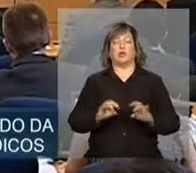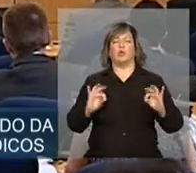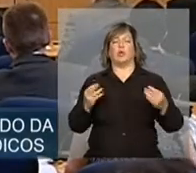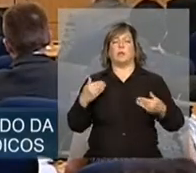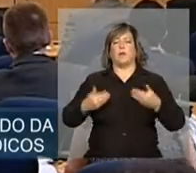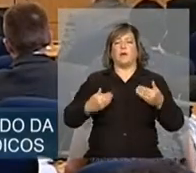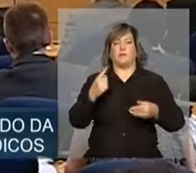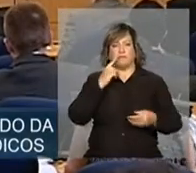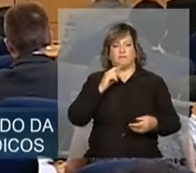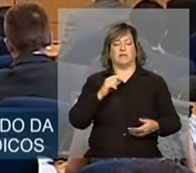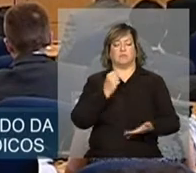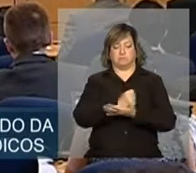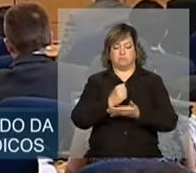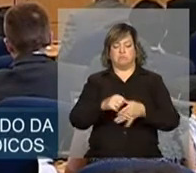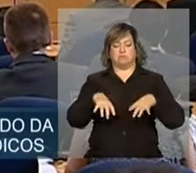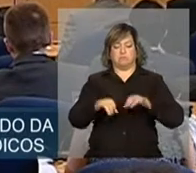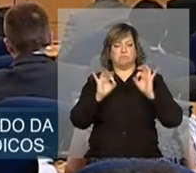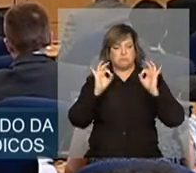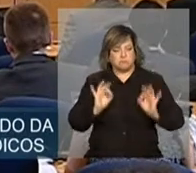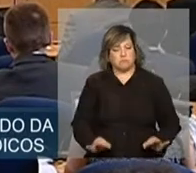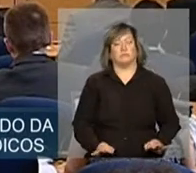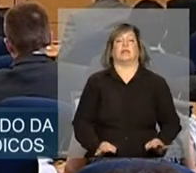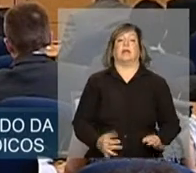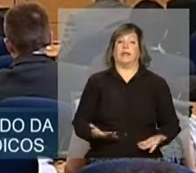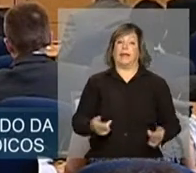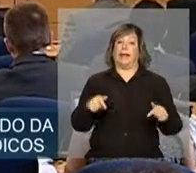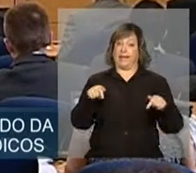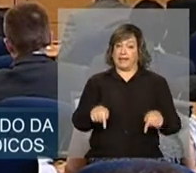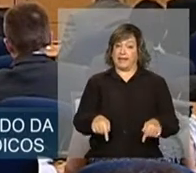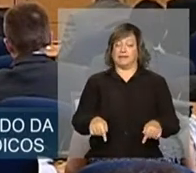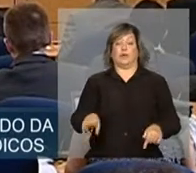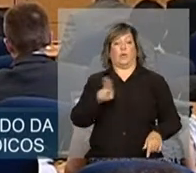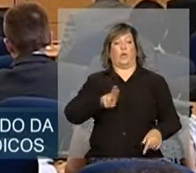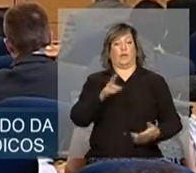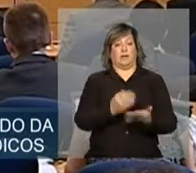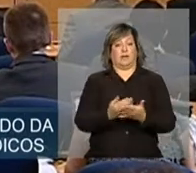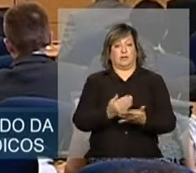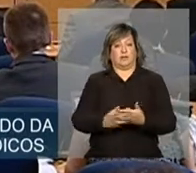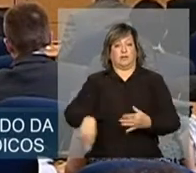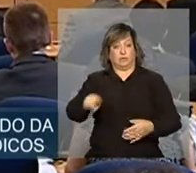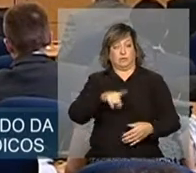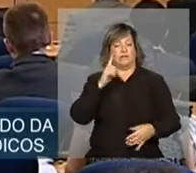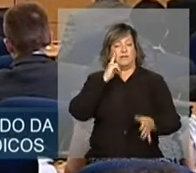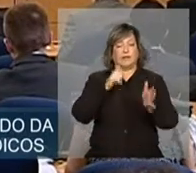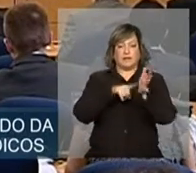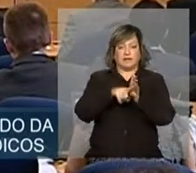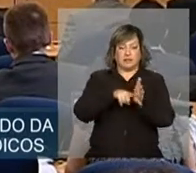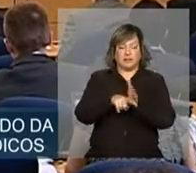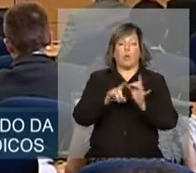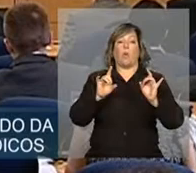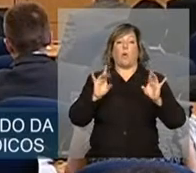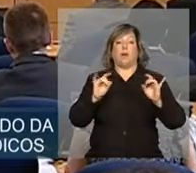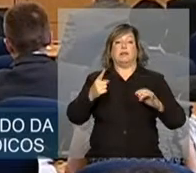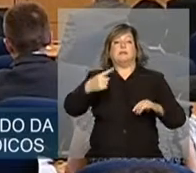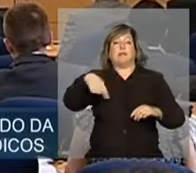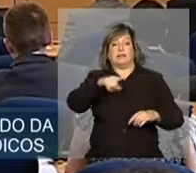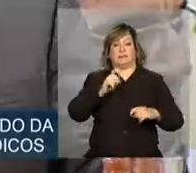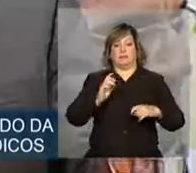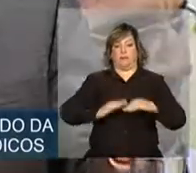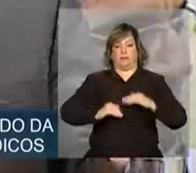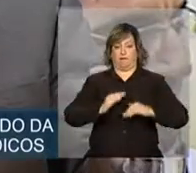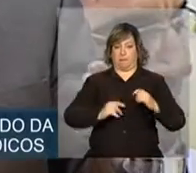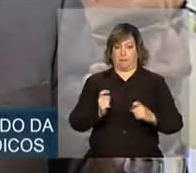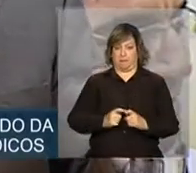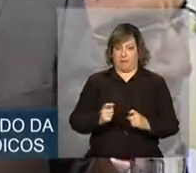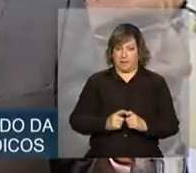tudo o processo de validação do diploma tá o tratamente essas universidades que farão avaliação da qualidade desse profissional